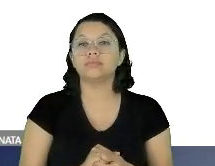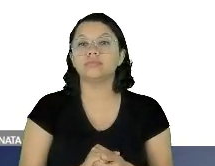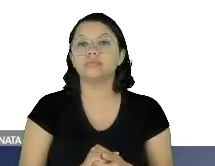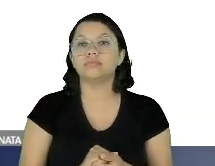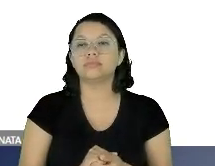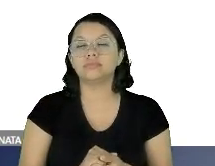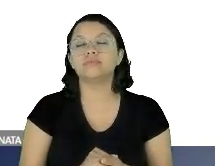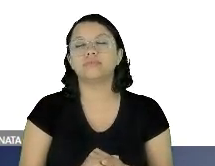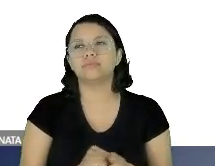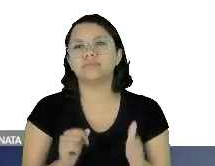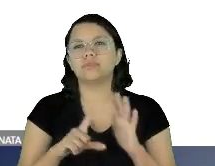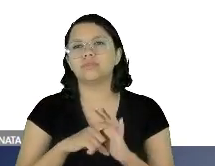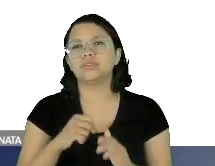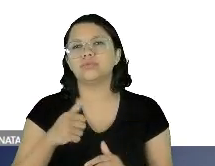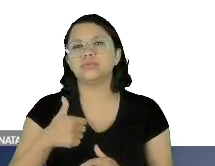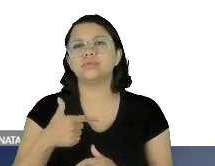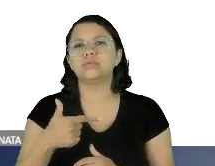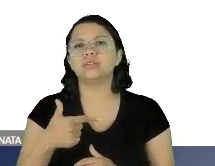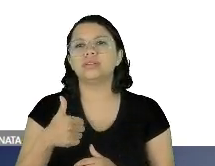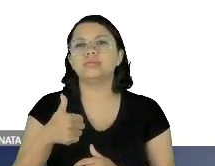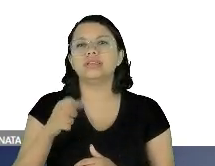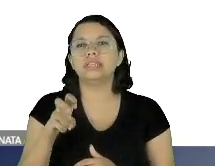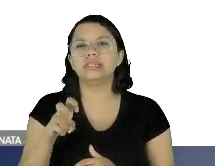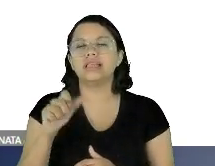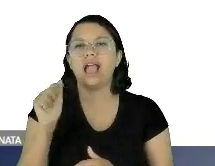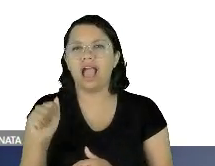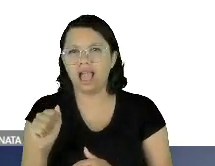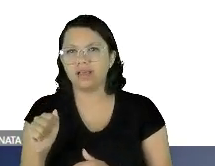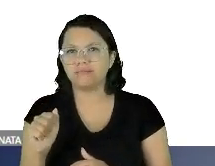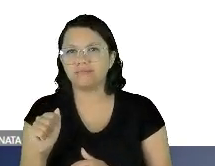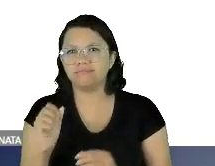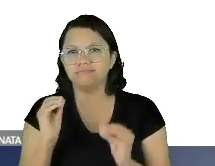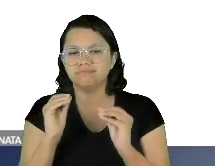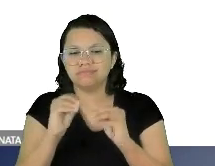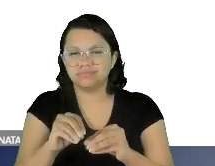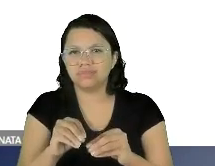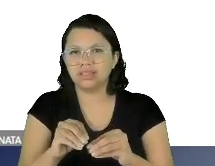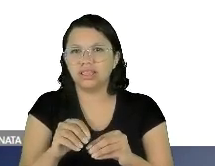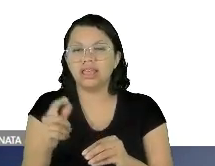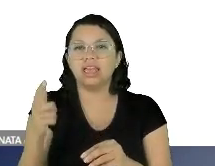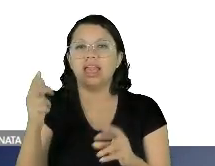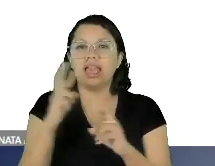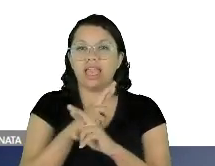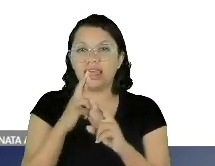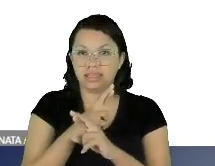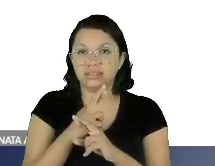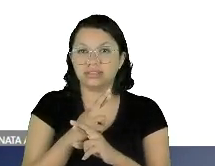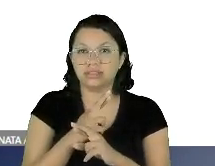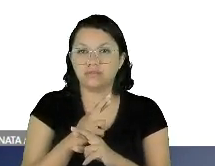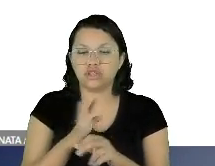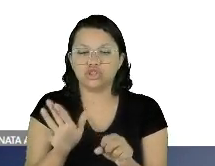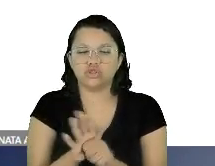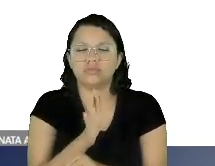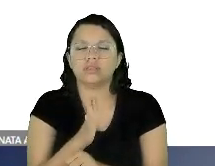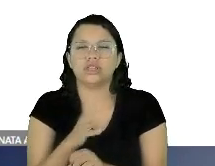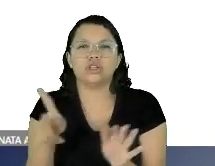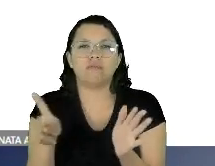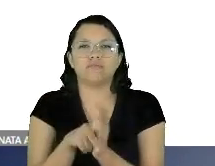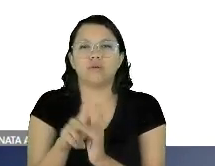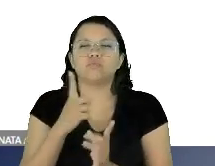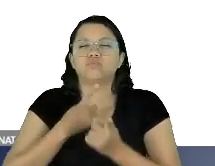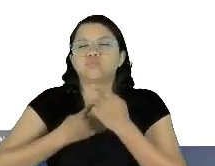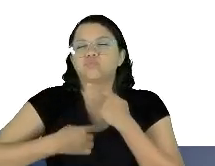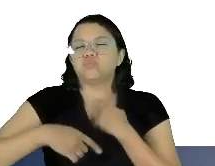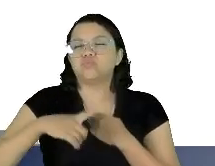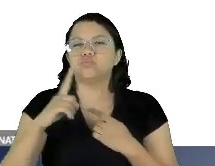artigo 215-A insere no tipo penal a condição de satisfazer a própria lascívia do agente ou a de terceiro, o que